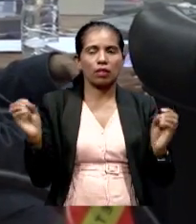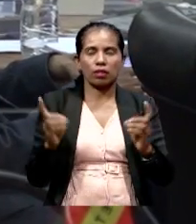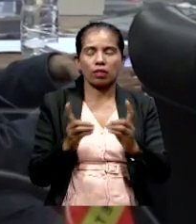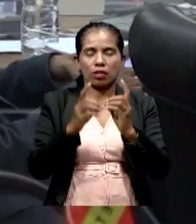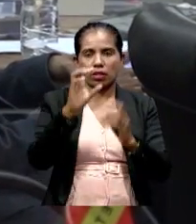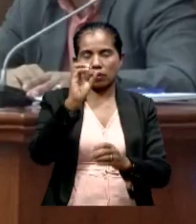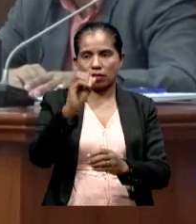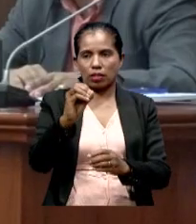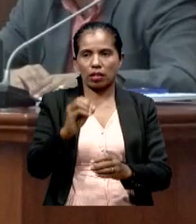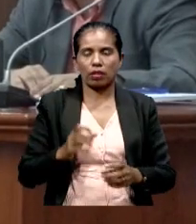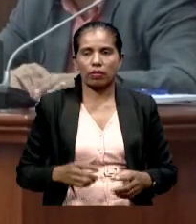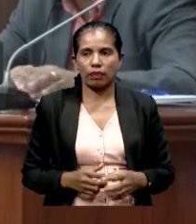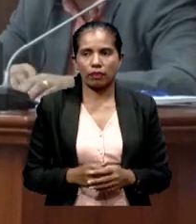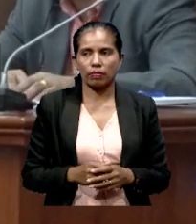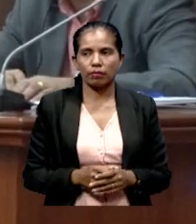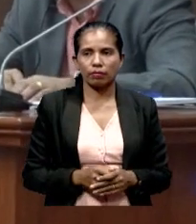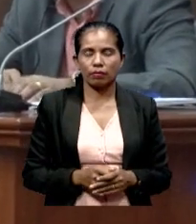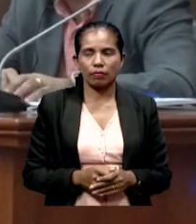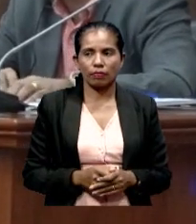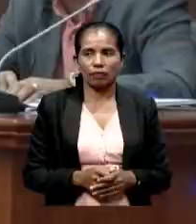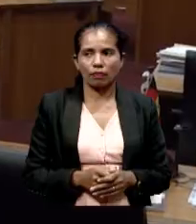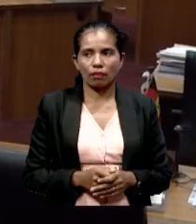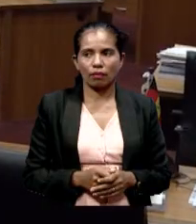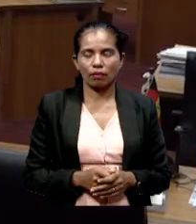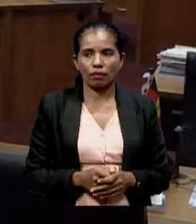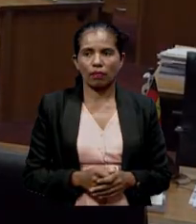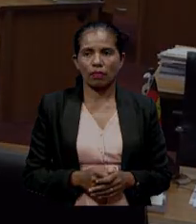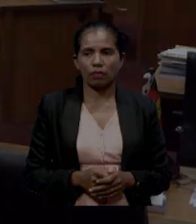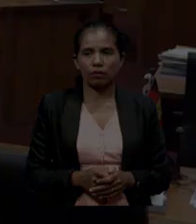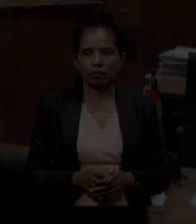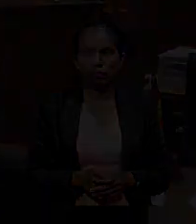no abstenção zero. Felicitas Borges, Daime dos Santos, Yemen.